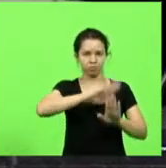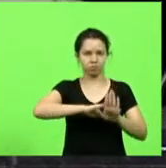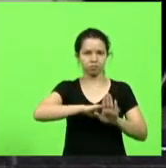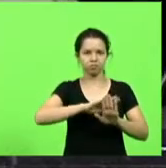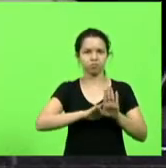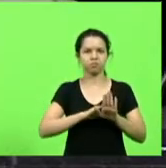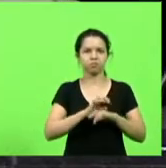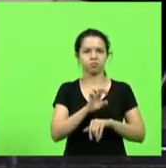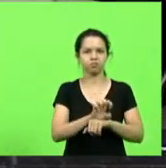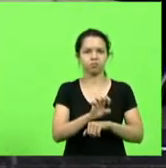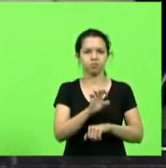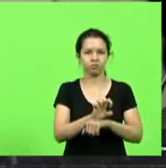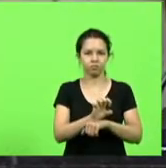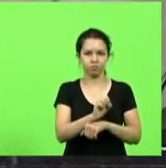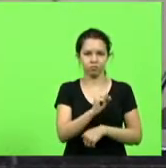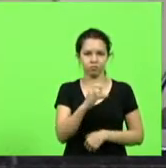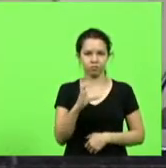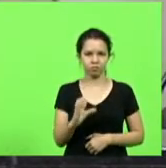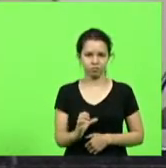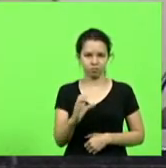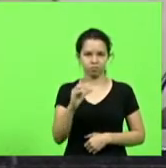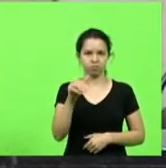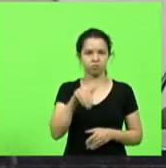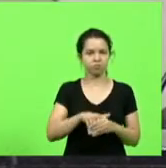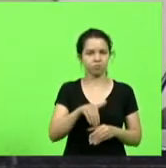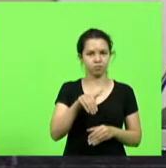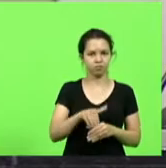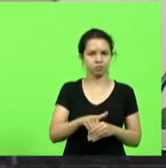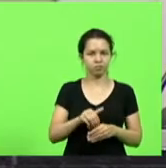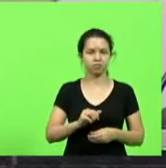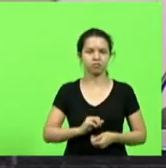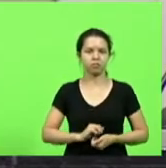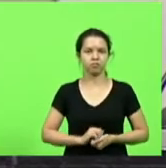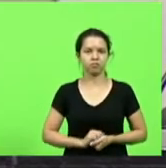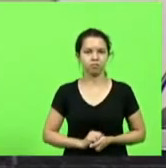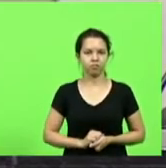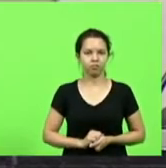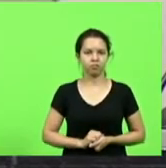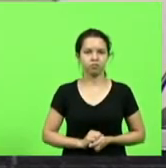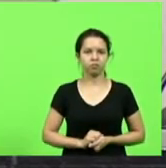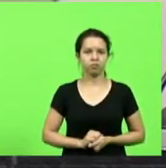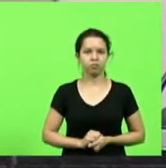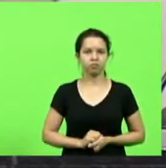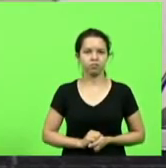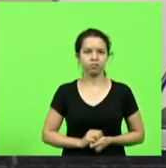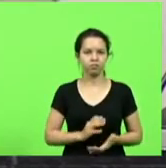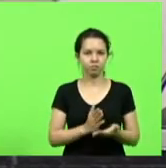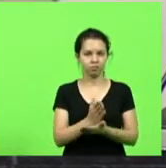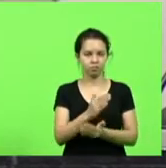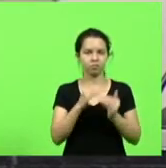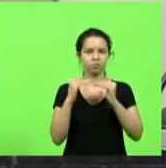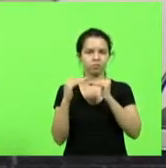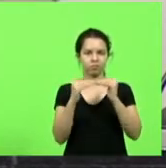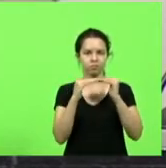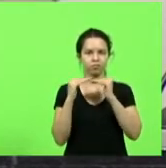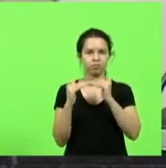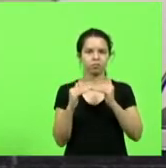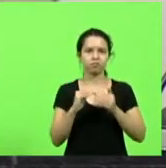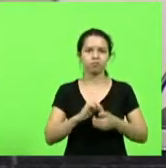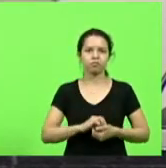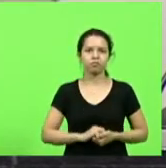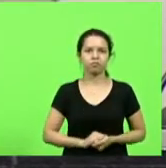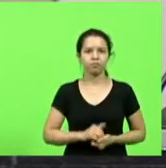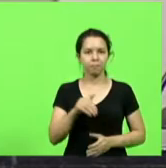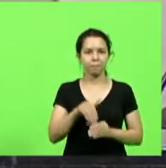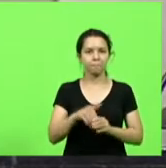providências. Em votação. Deputados que aprovam, permaneçam como se encontra. Aprovado por unanimidade.